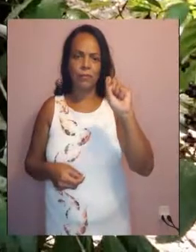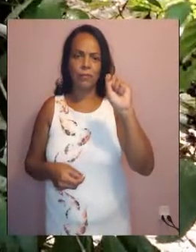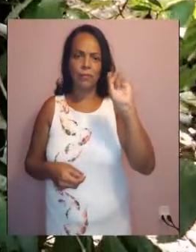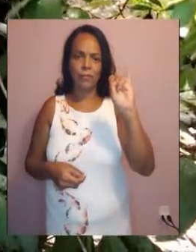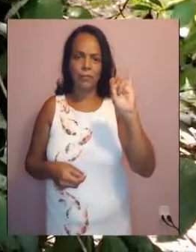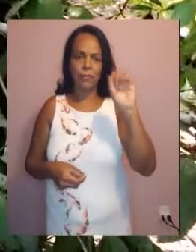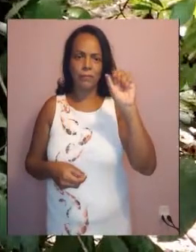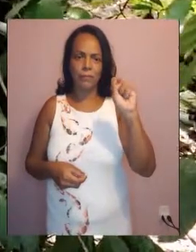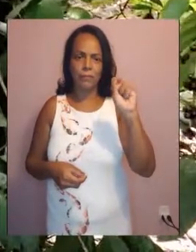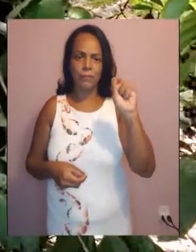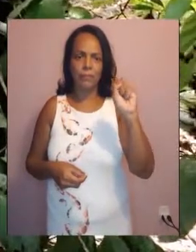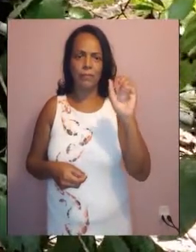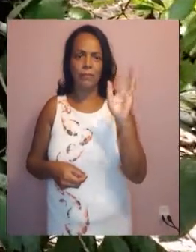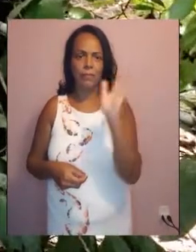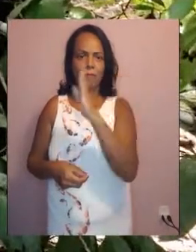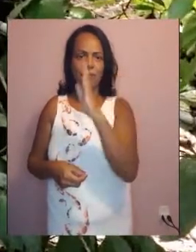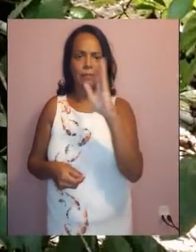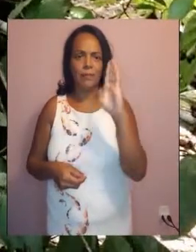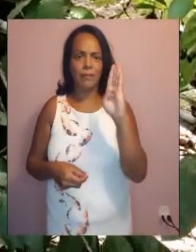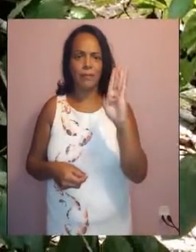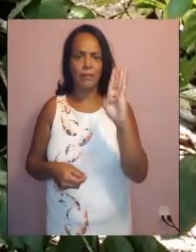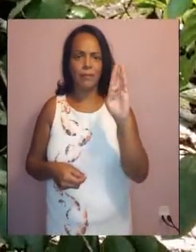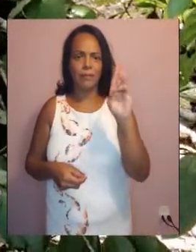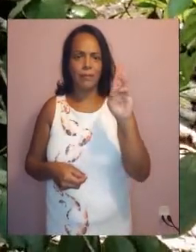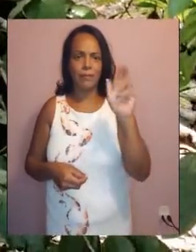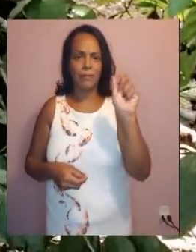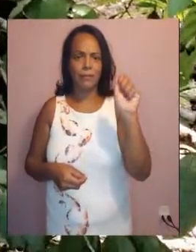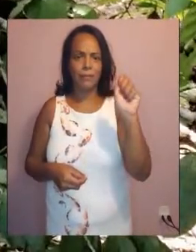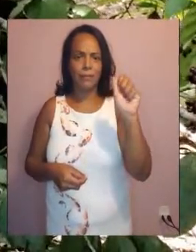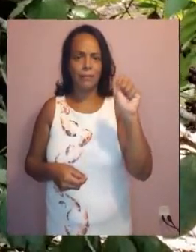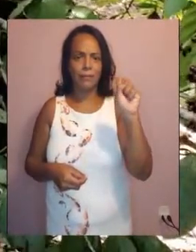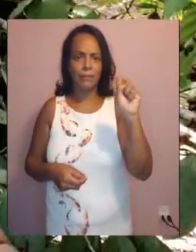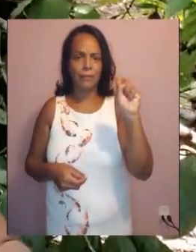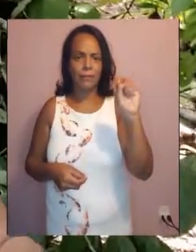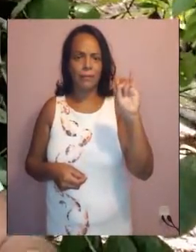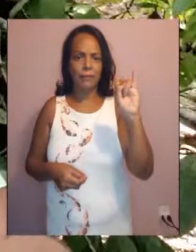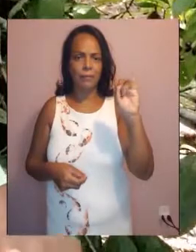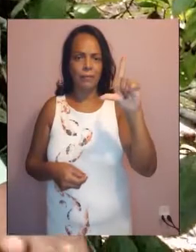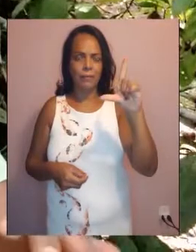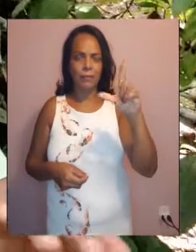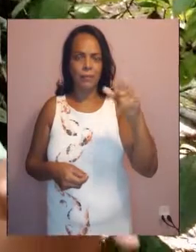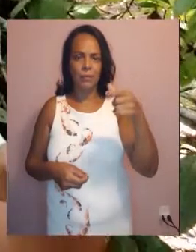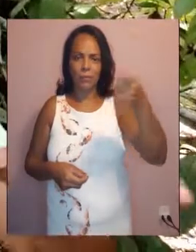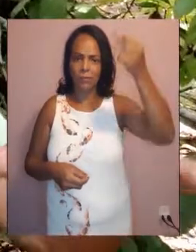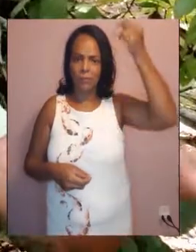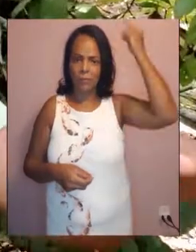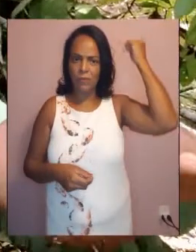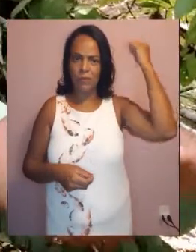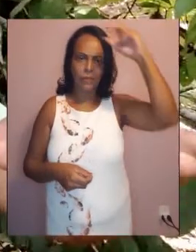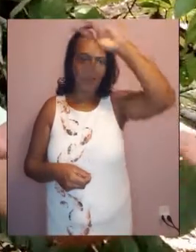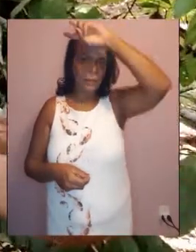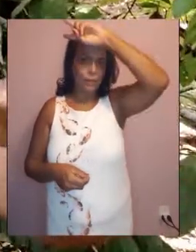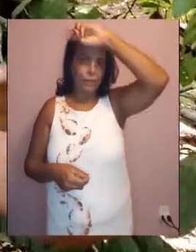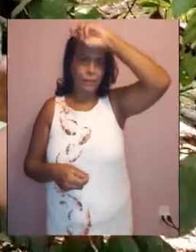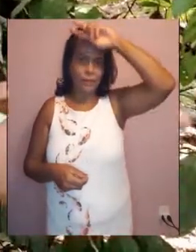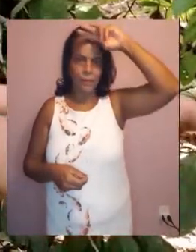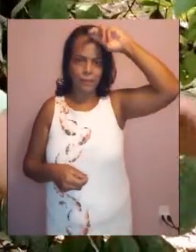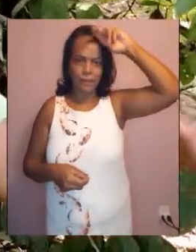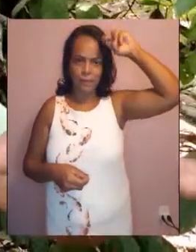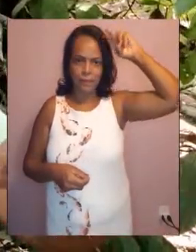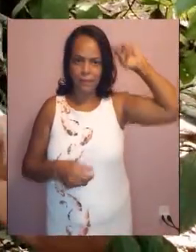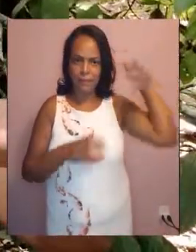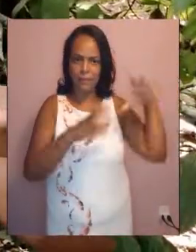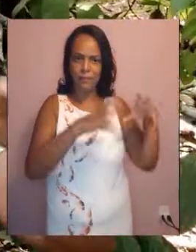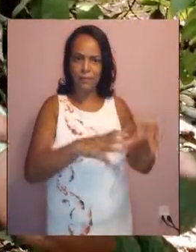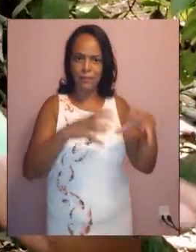como Seringal Paraguaçu. Então foi ali naquelas imediações ali